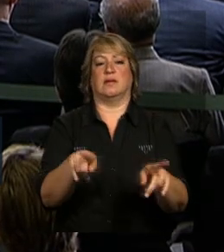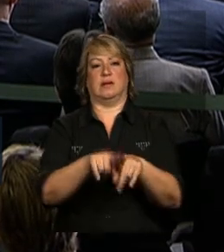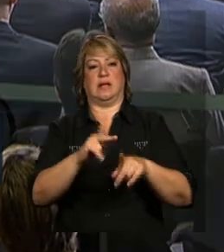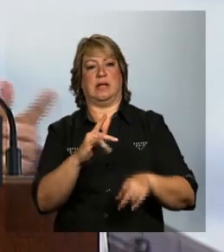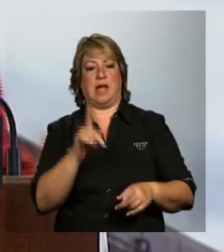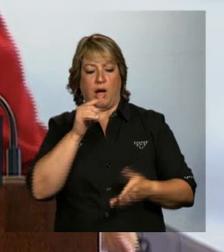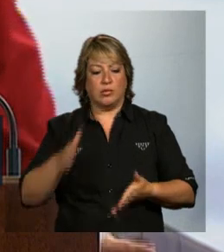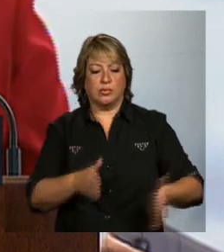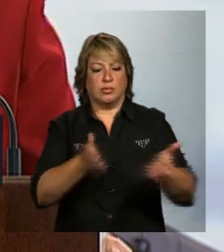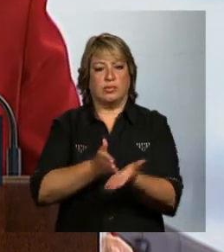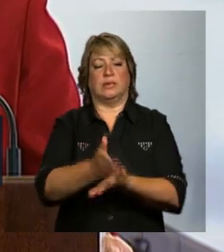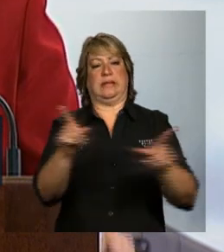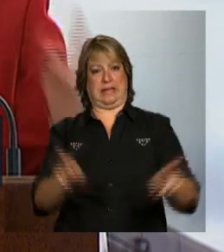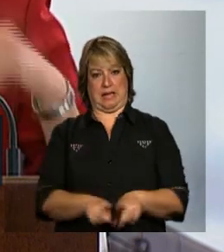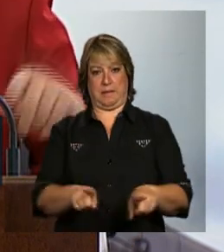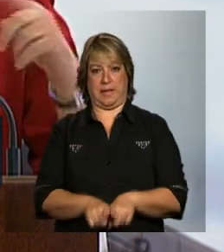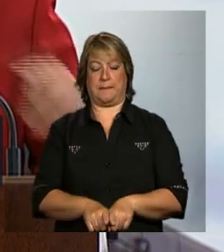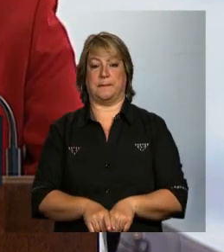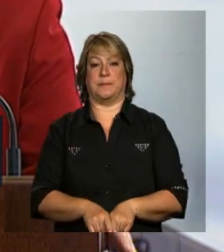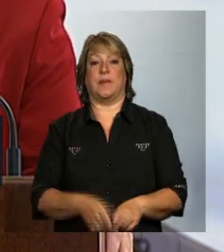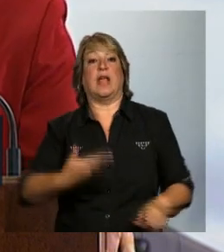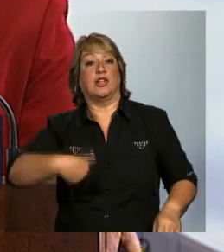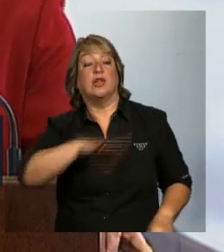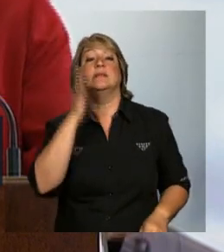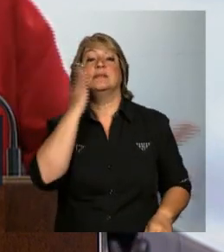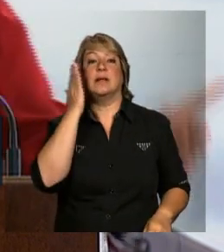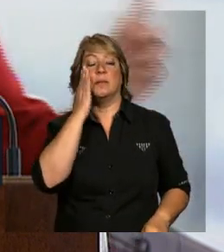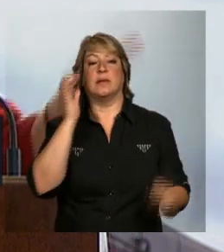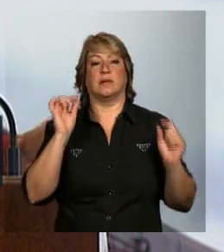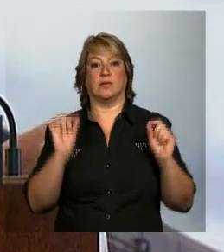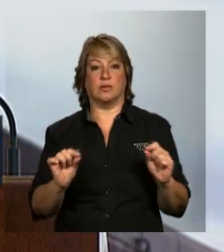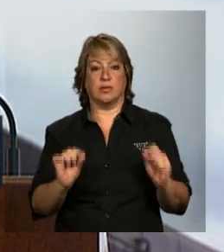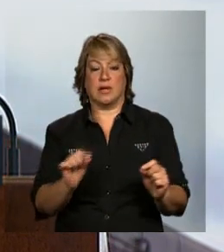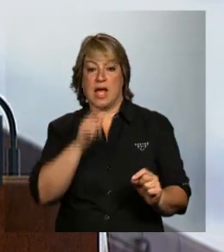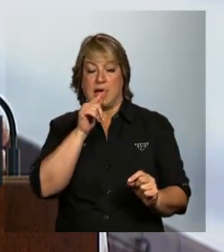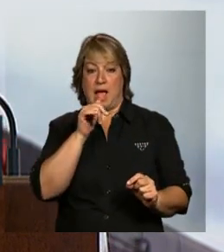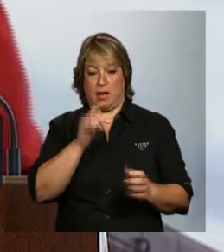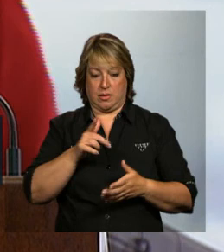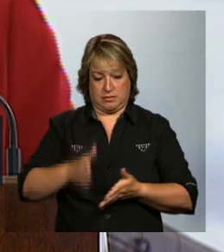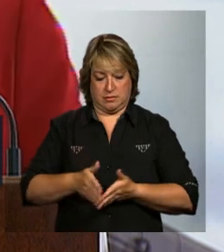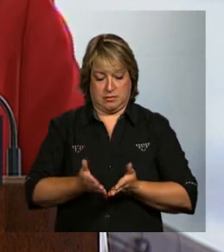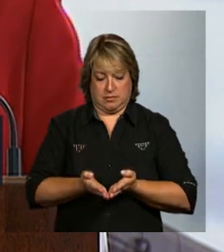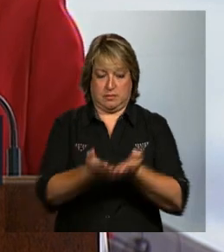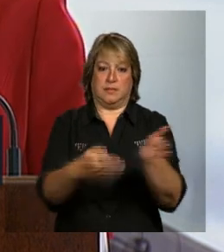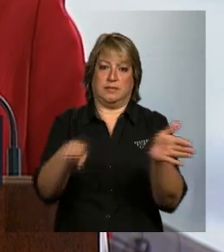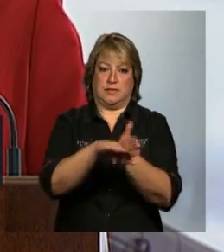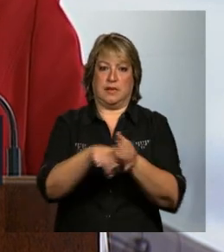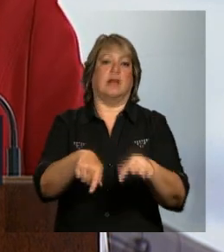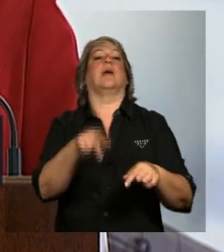hidrovias nós sabemos o papel estratégico dos portos por exemplo nessa